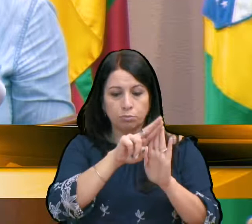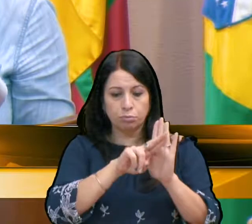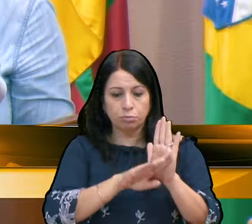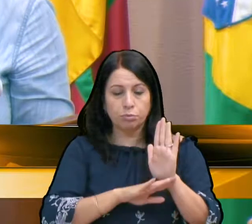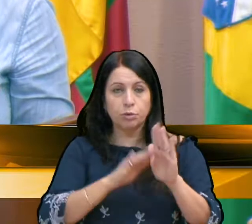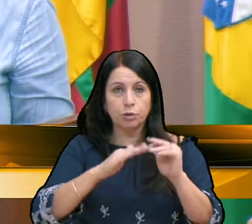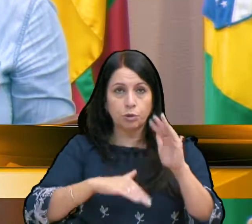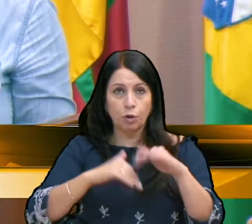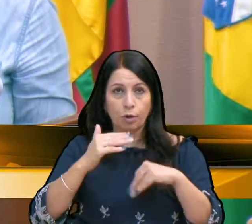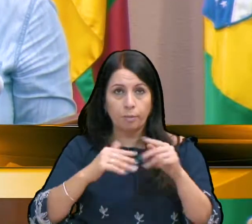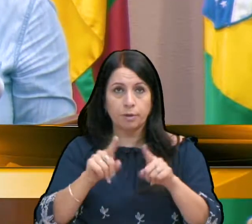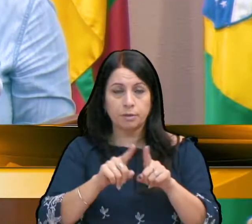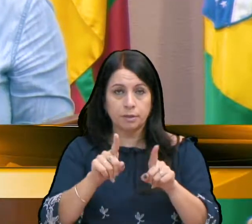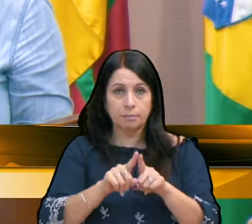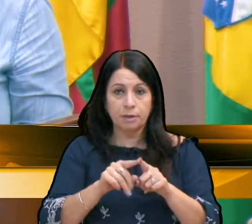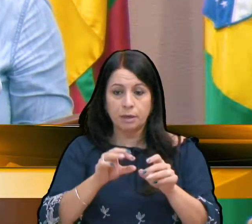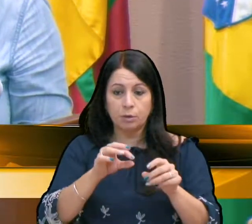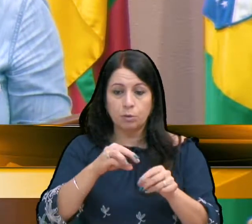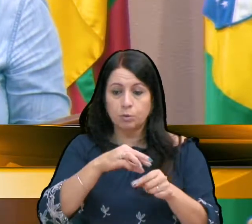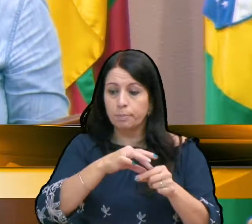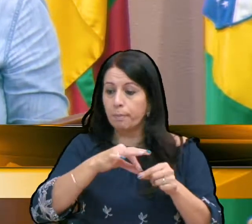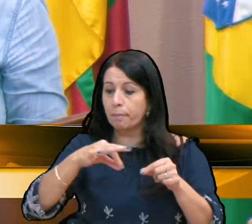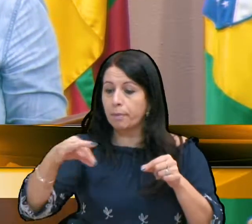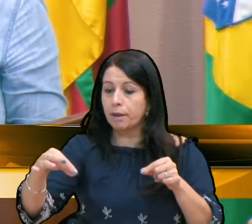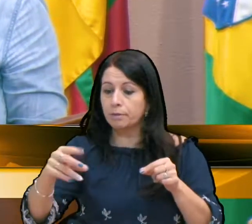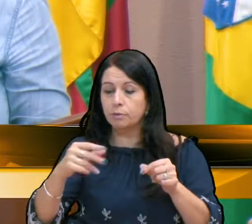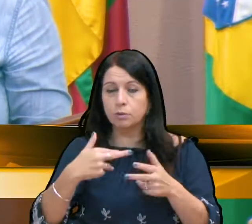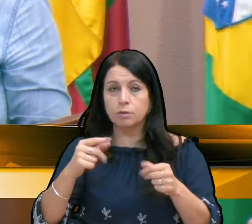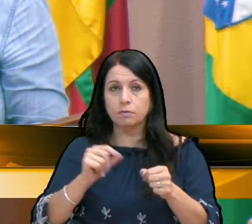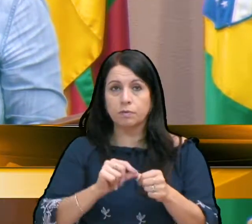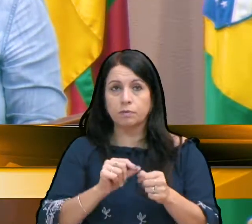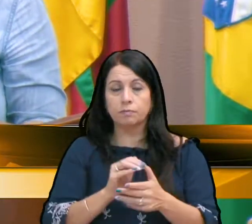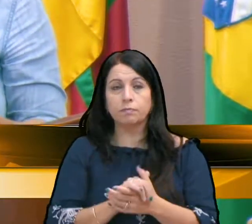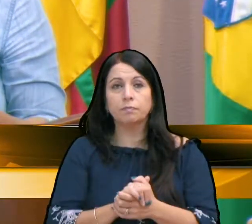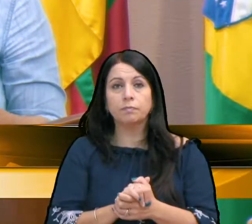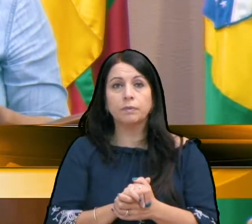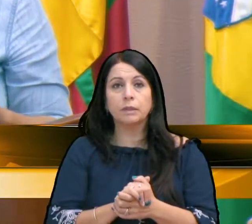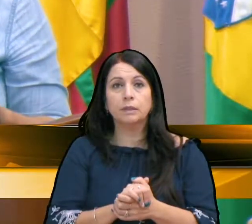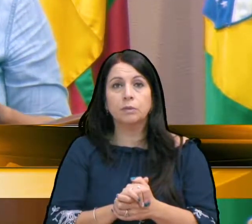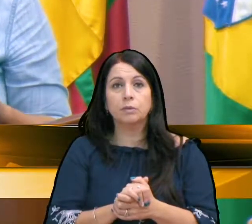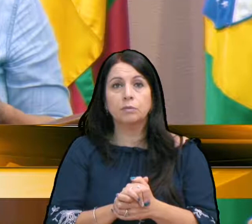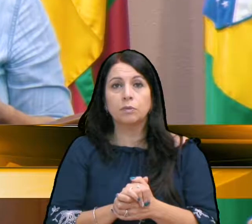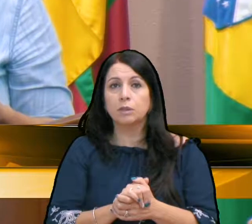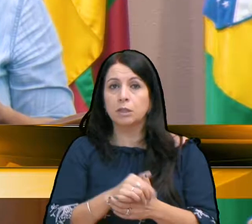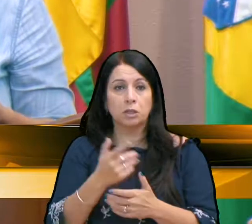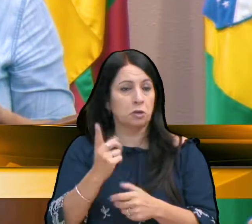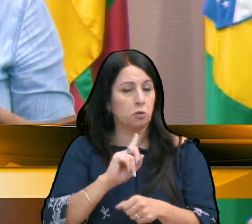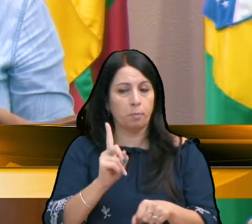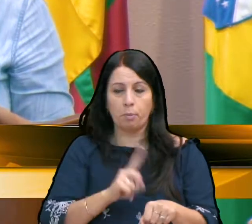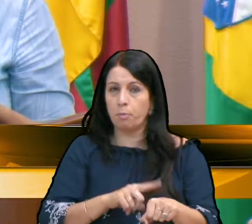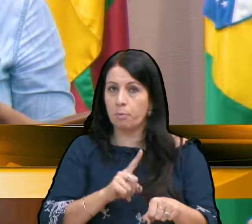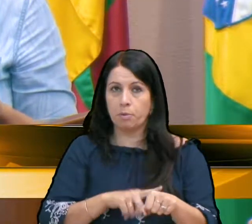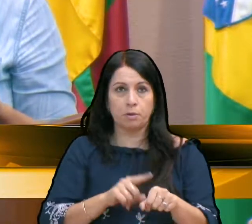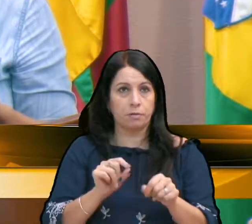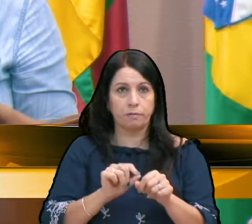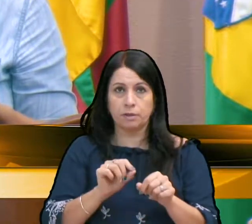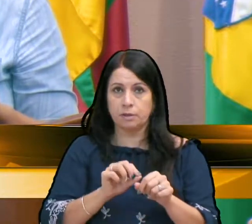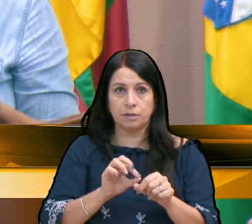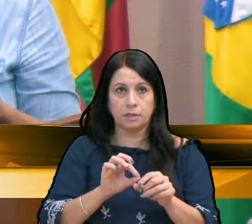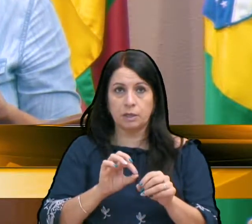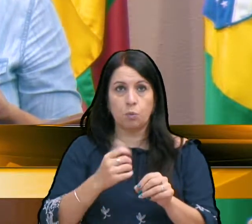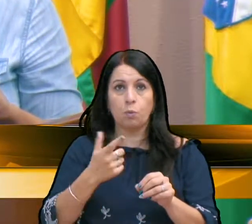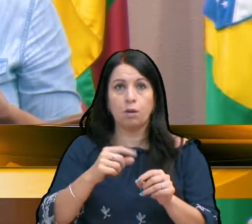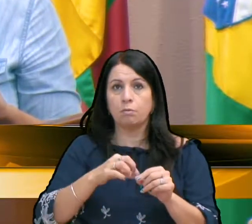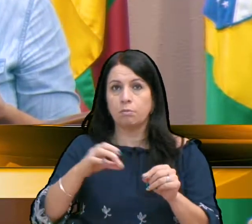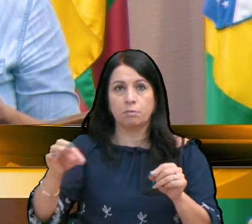obras, bem como a extensão e metragem das benfeitorias realizadas. Então, em nenhum momento aqui é citada a extensão dessas